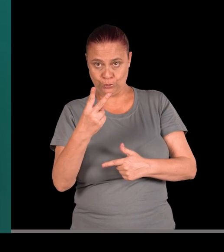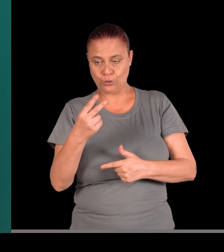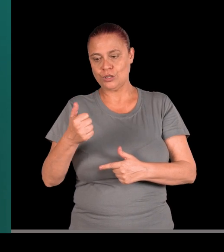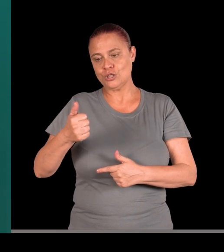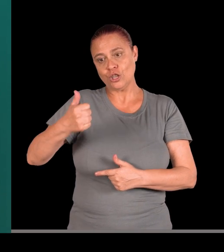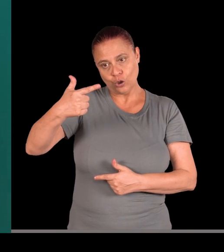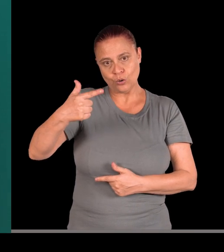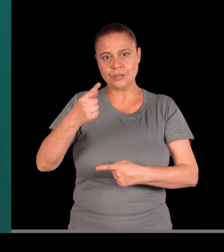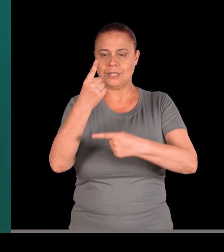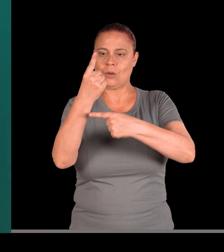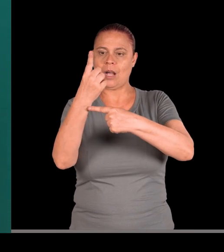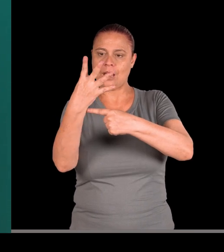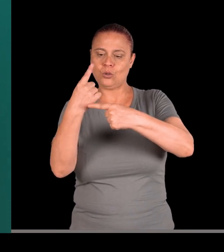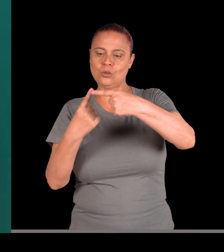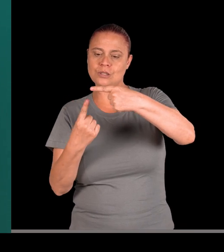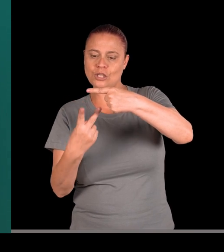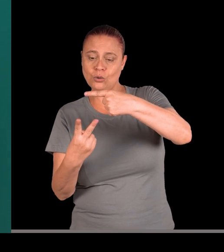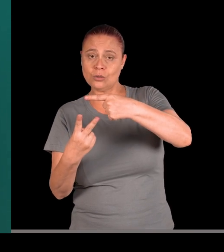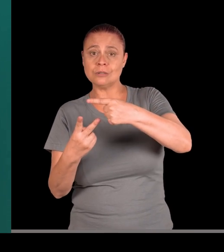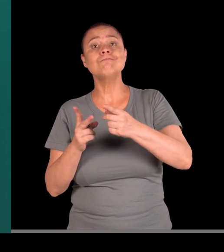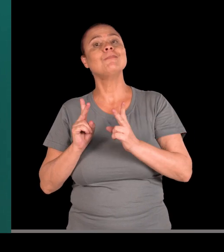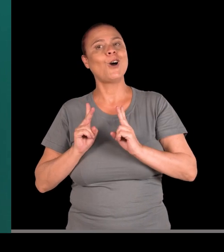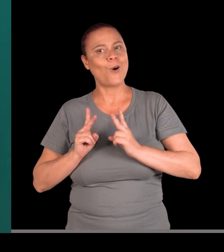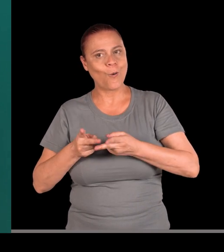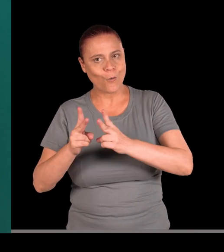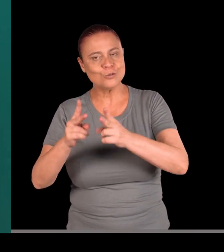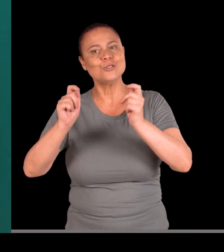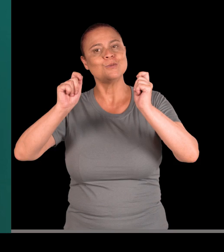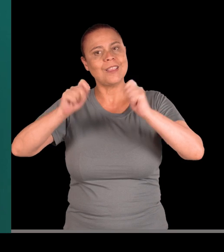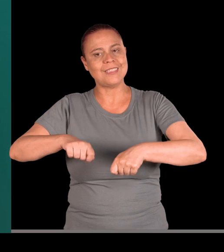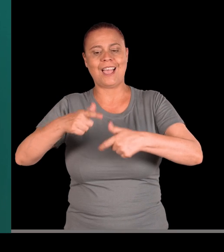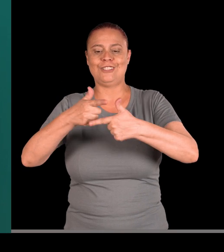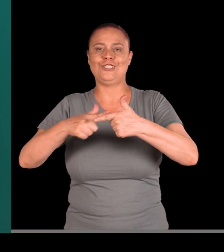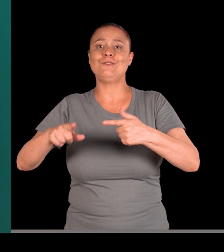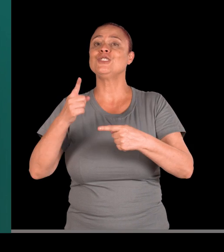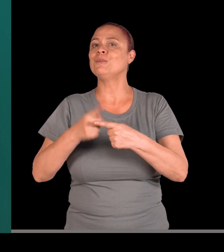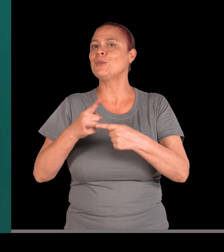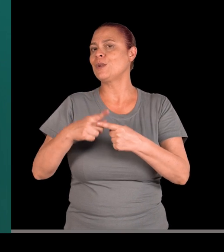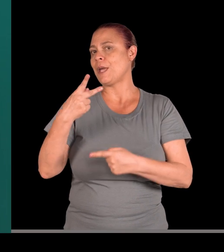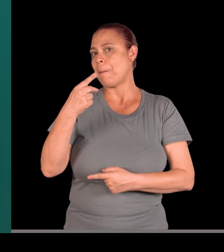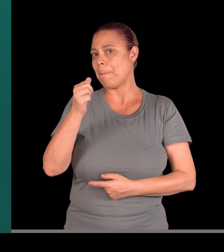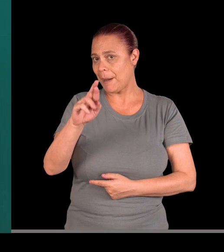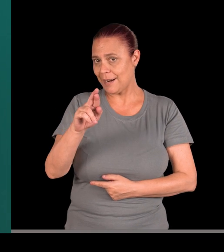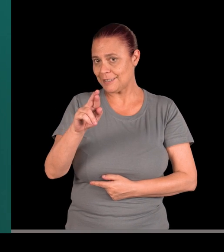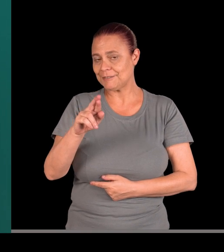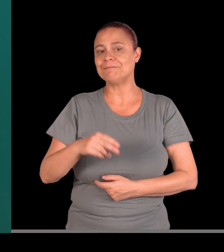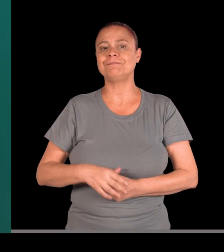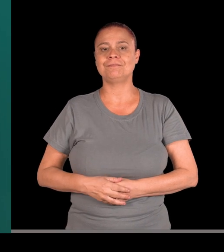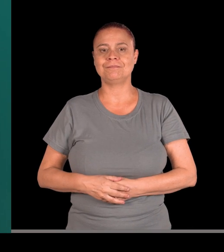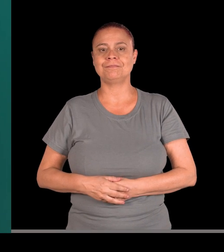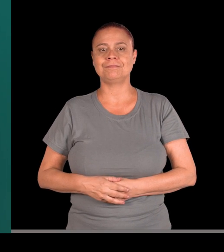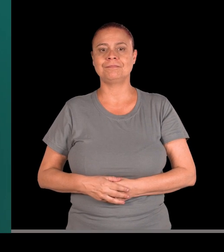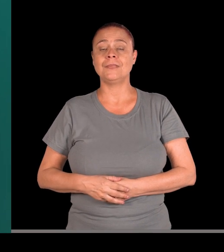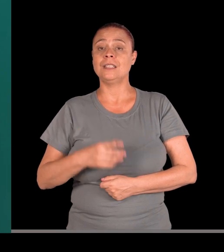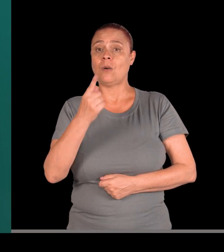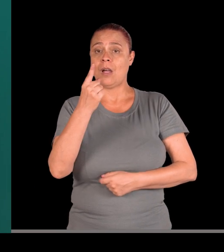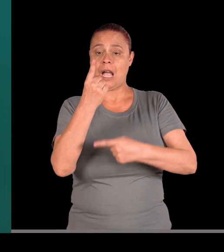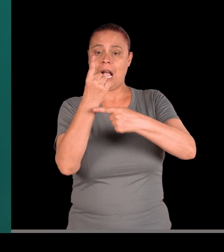2, 12. 14 é par, 12 também. Então, eu vou dividir novamente por